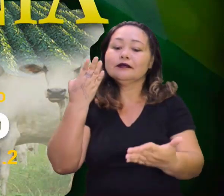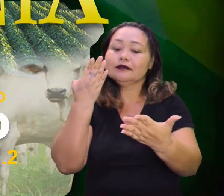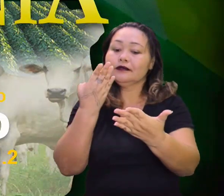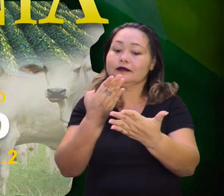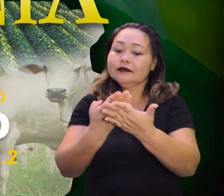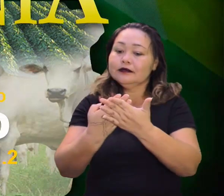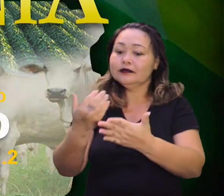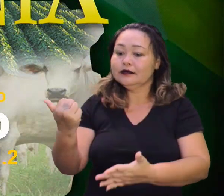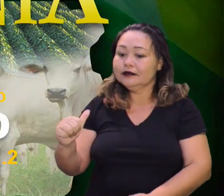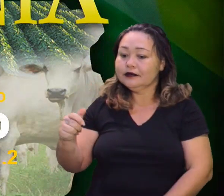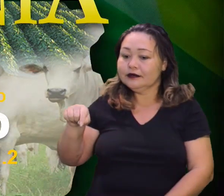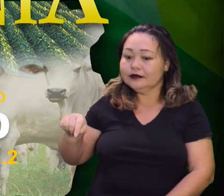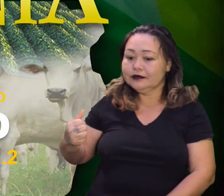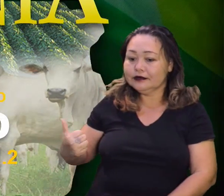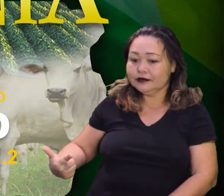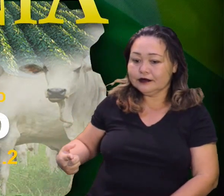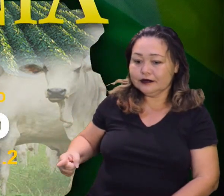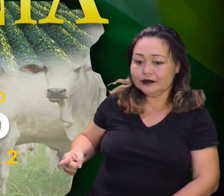Aula